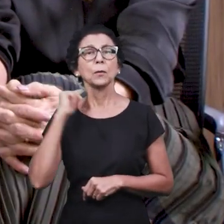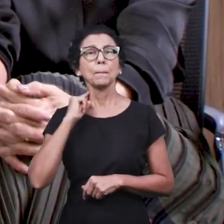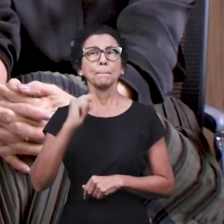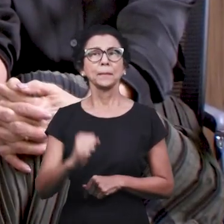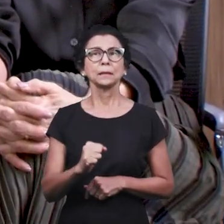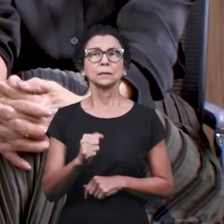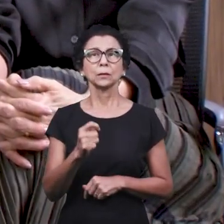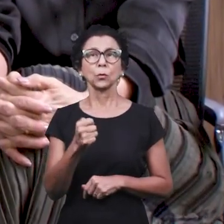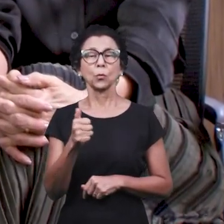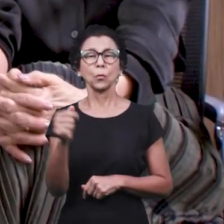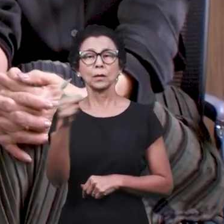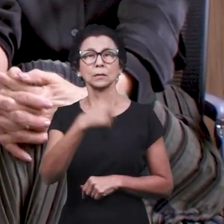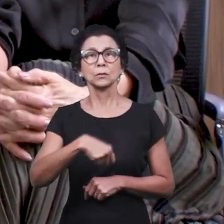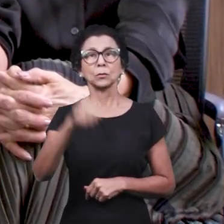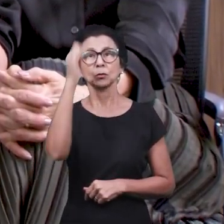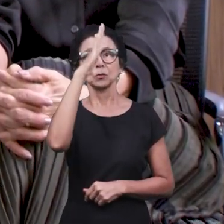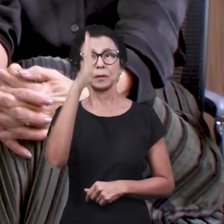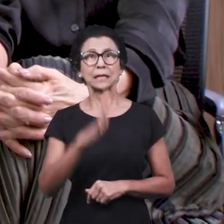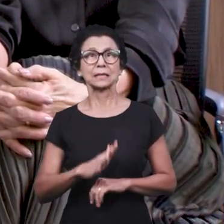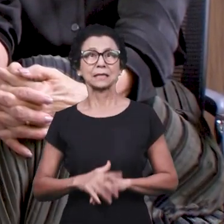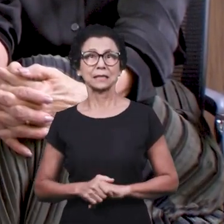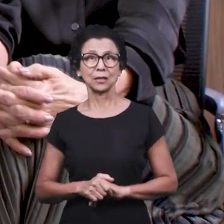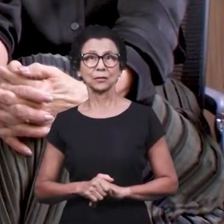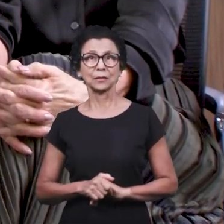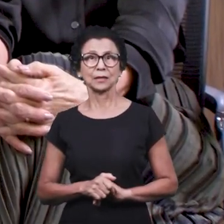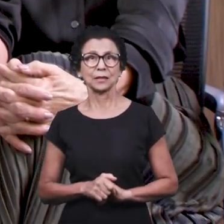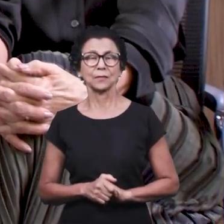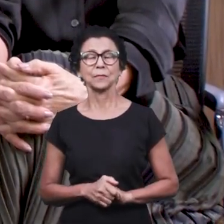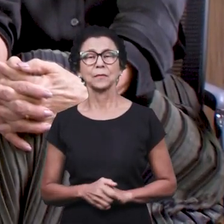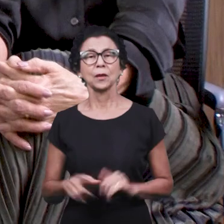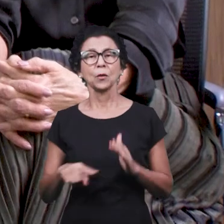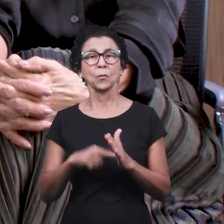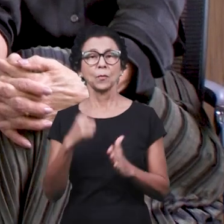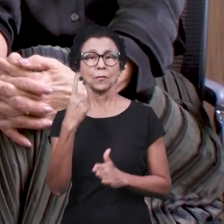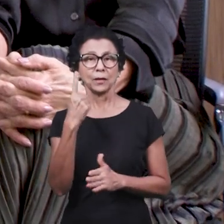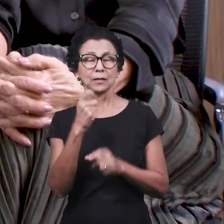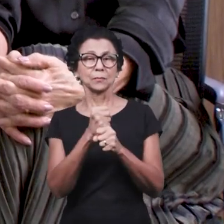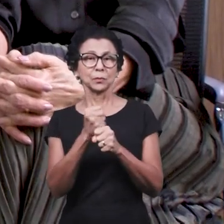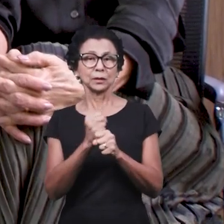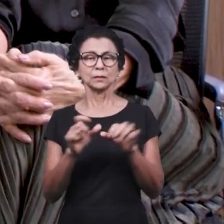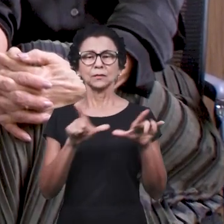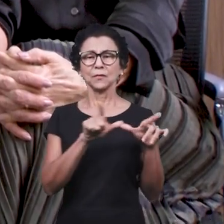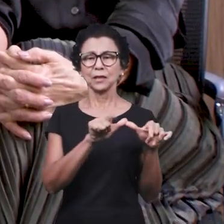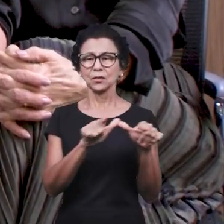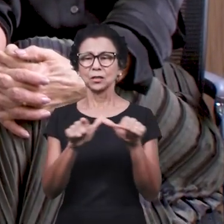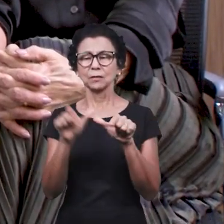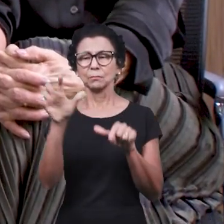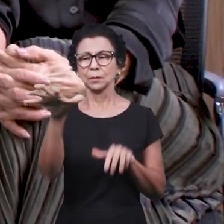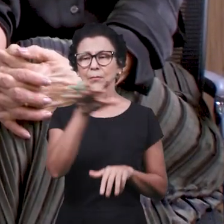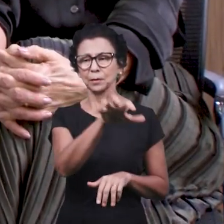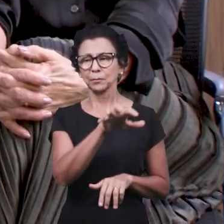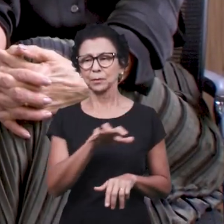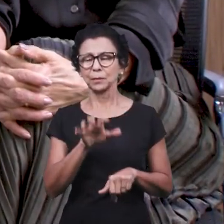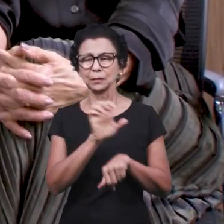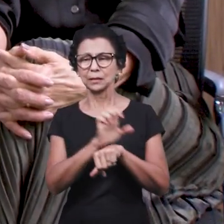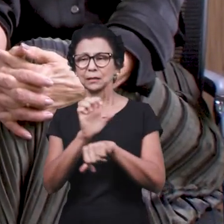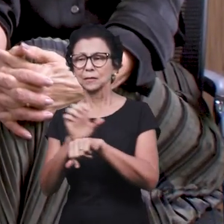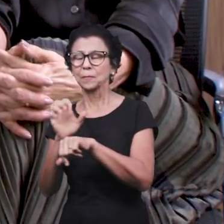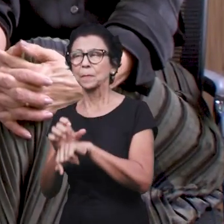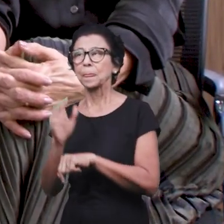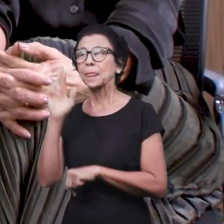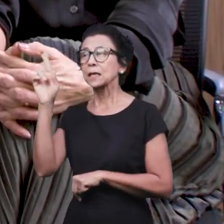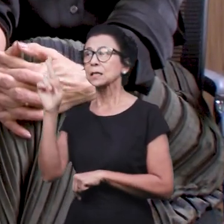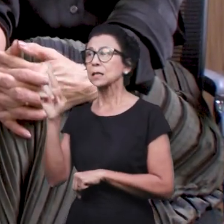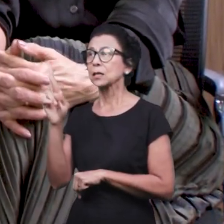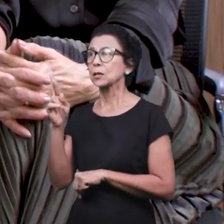E todo mundo da minha sala ia, e era a viagem do ano, era muito legal. Mas eu sempre consultava, e eu falava, Senhor, posso ir?